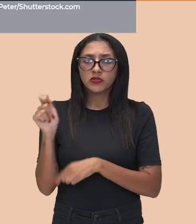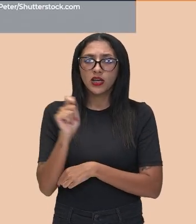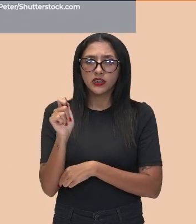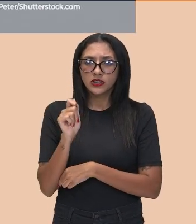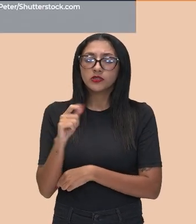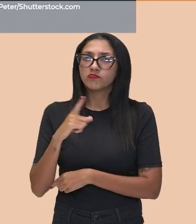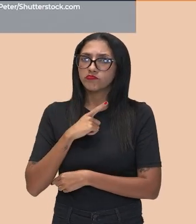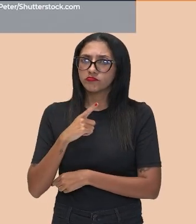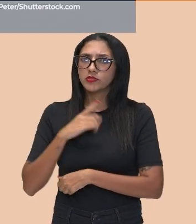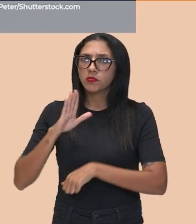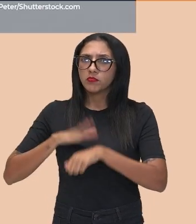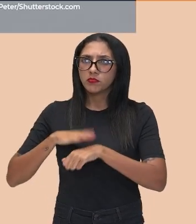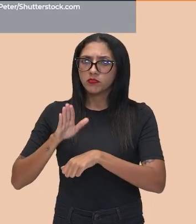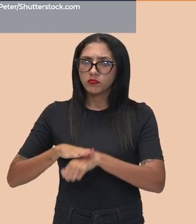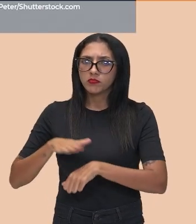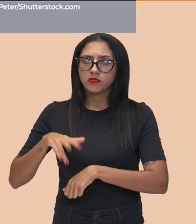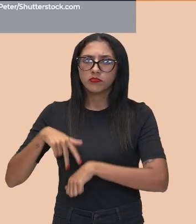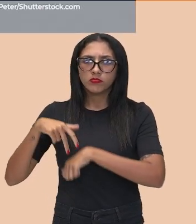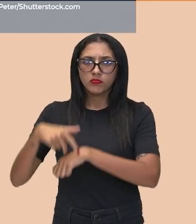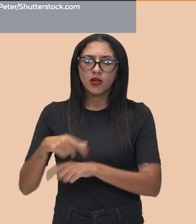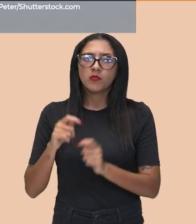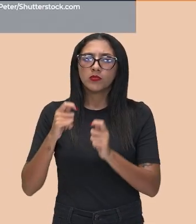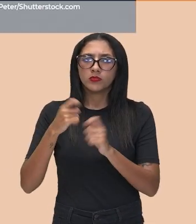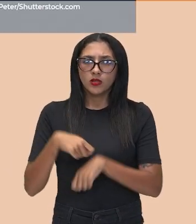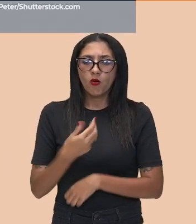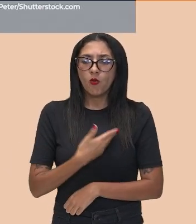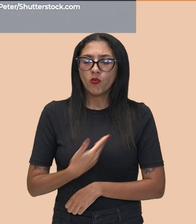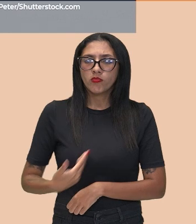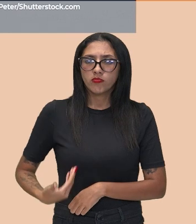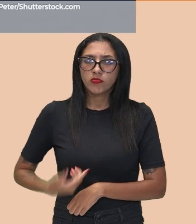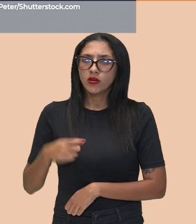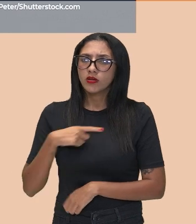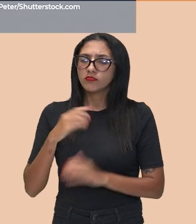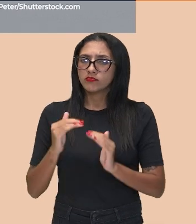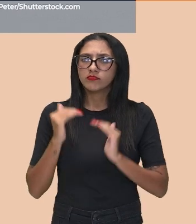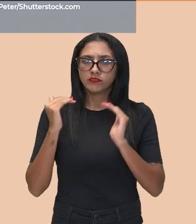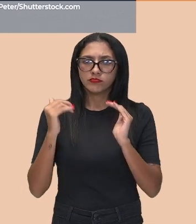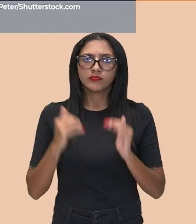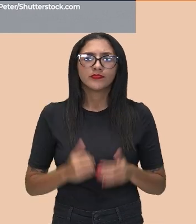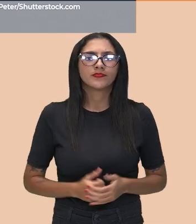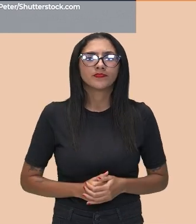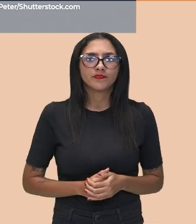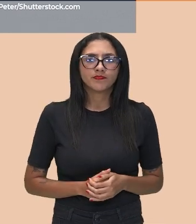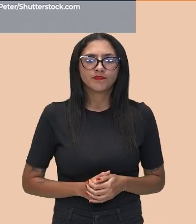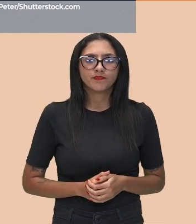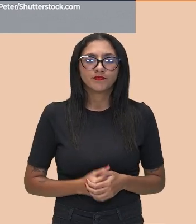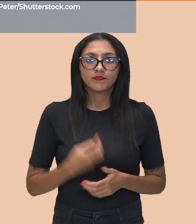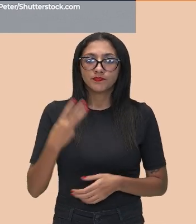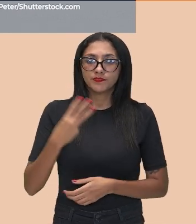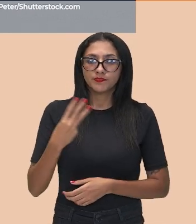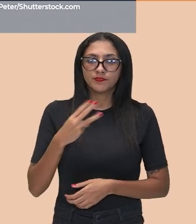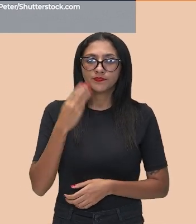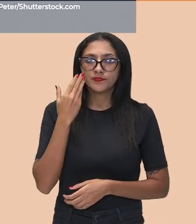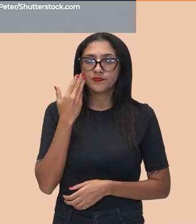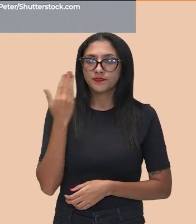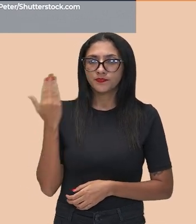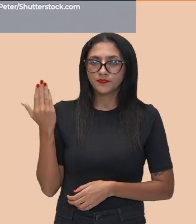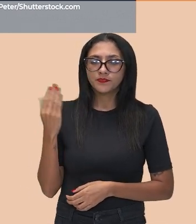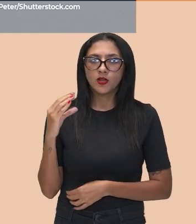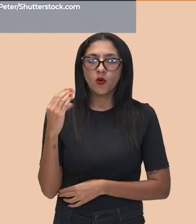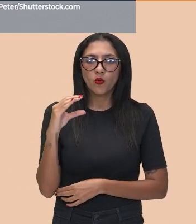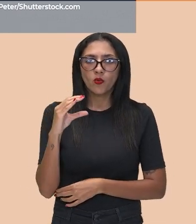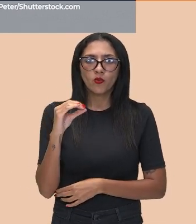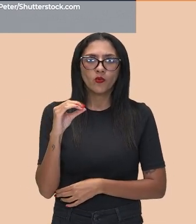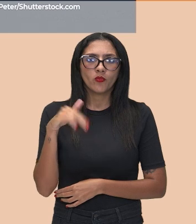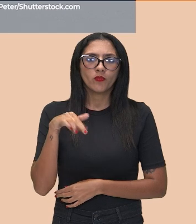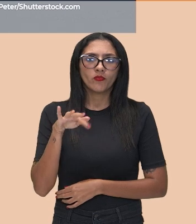autonomia e o governo central, ele é soberano. E como exemplo de confederação, nós temos aí a